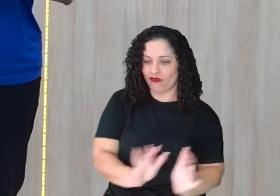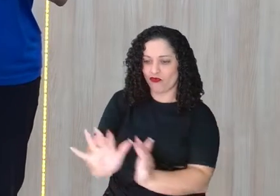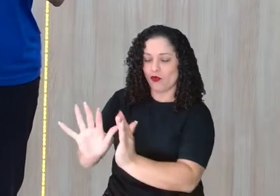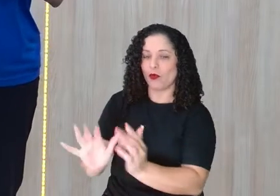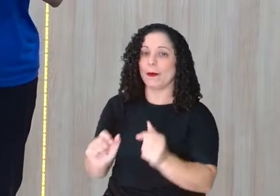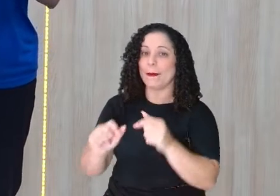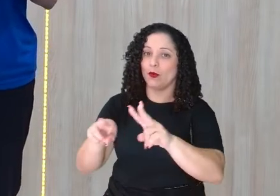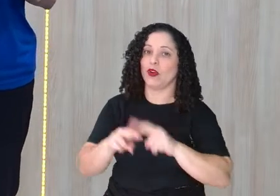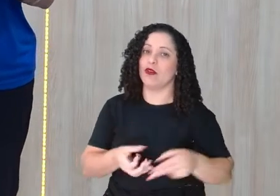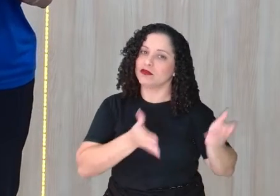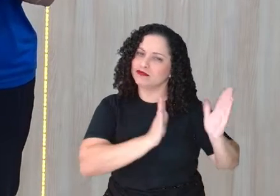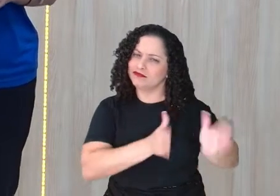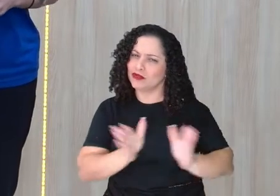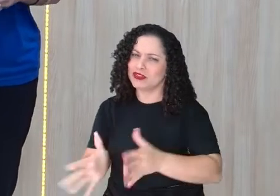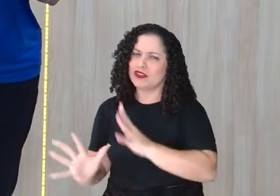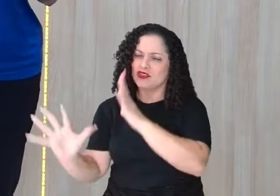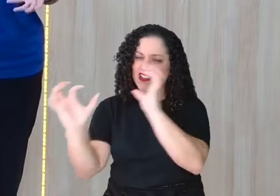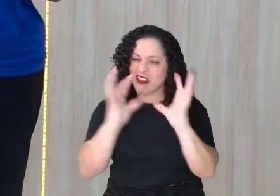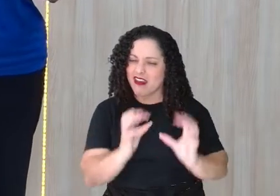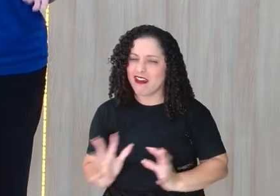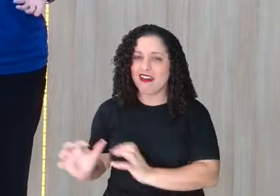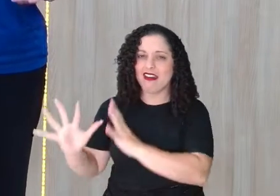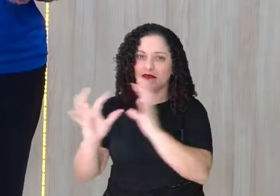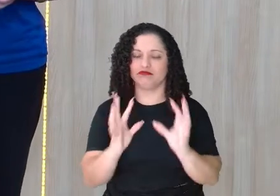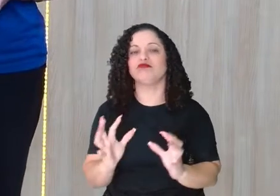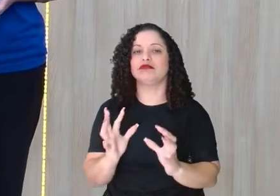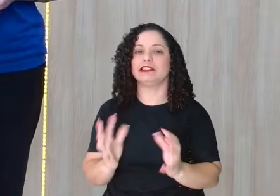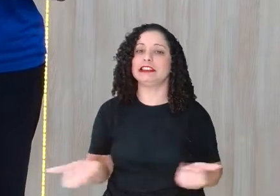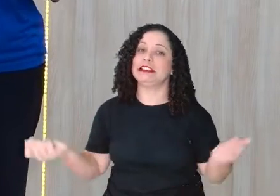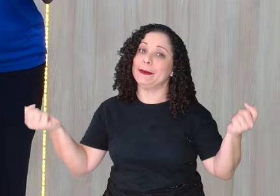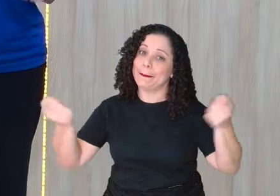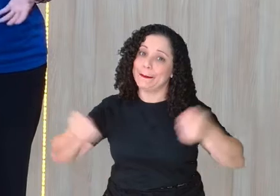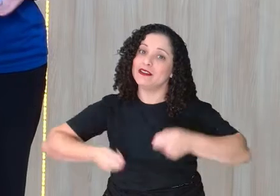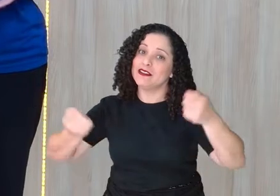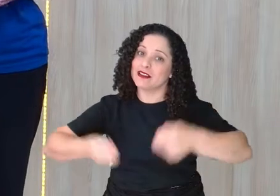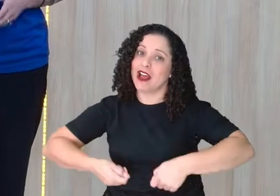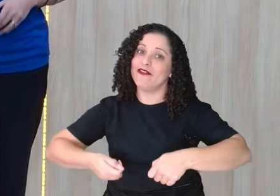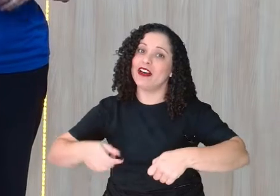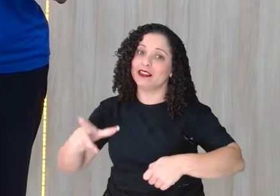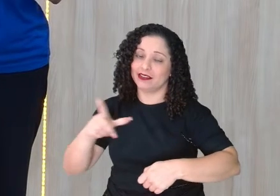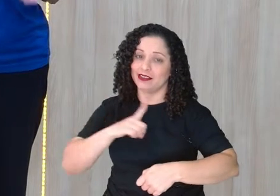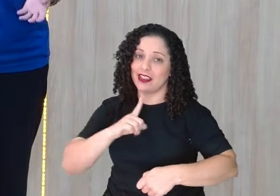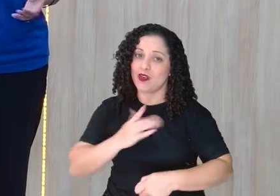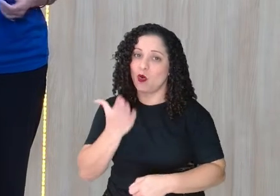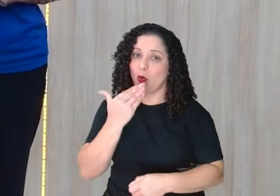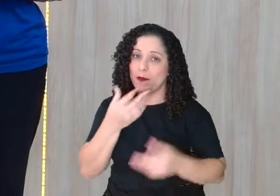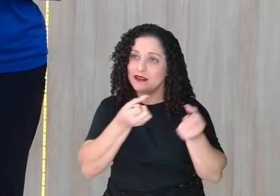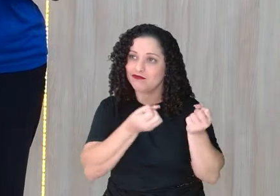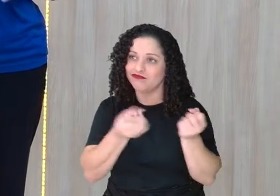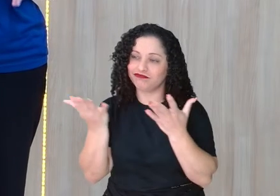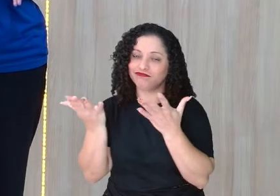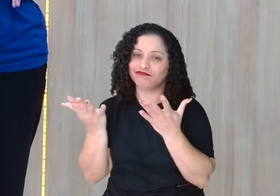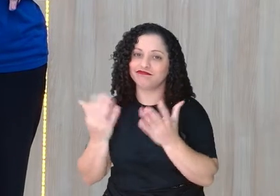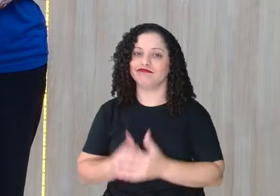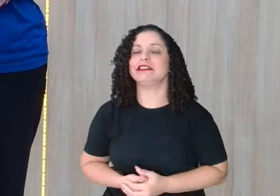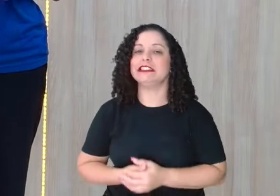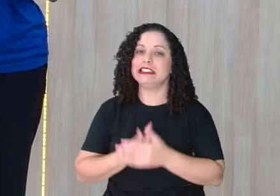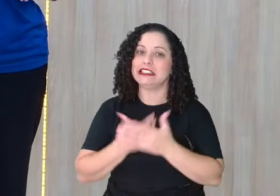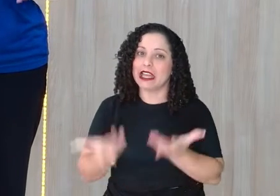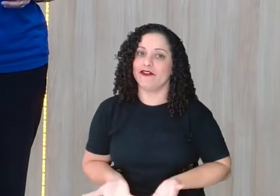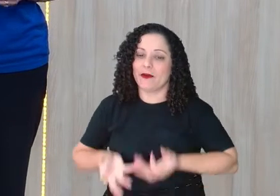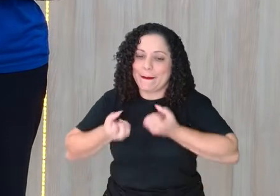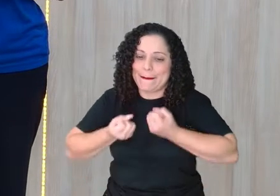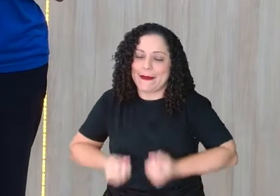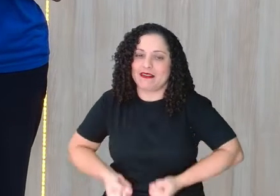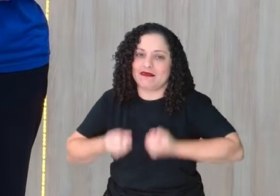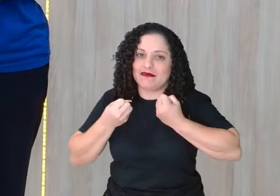desse processo aí de conflito, e onde os colonos tinham que sustentá-los, alimentá-los. Então, começou a ficar